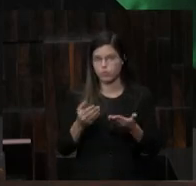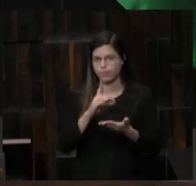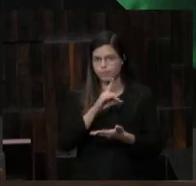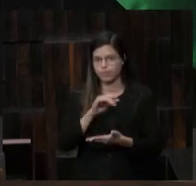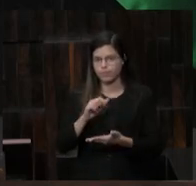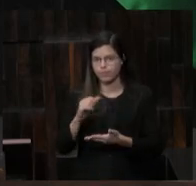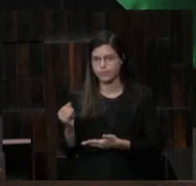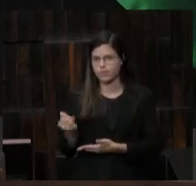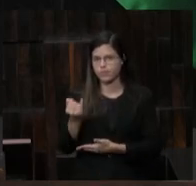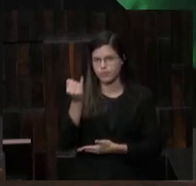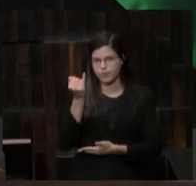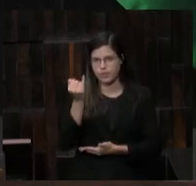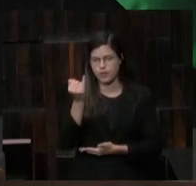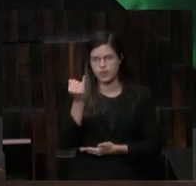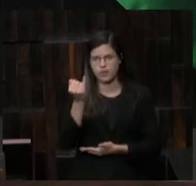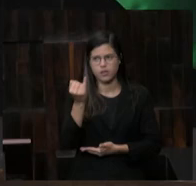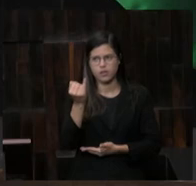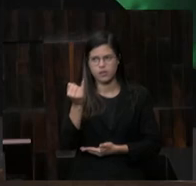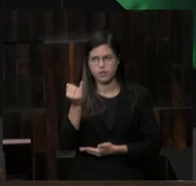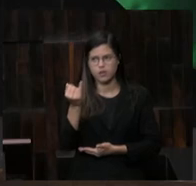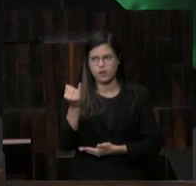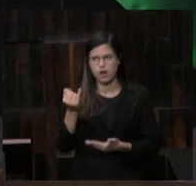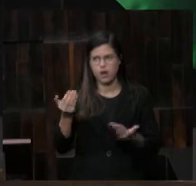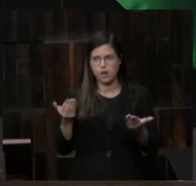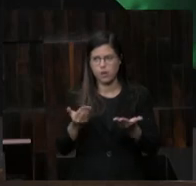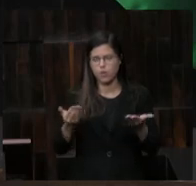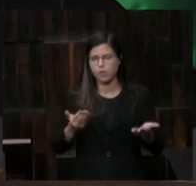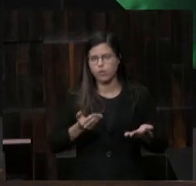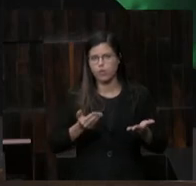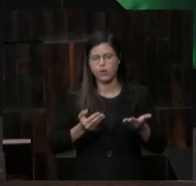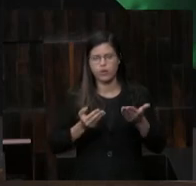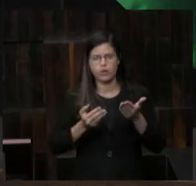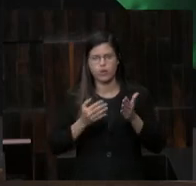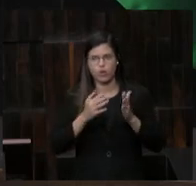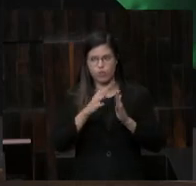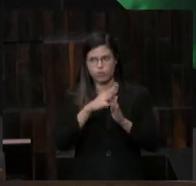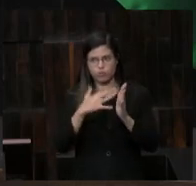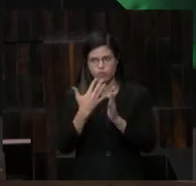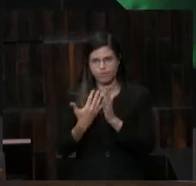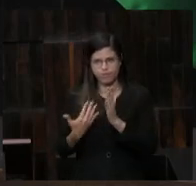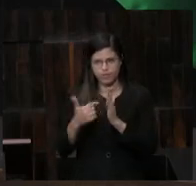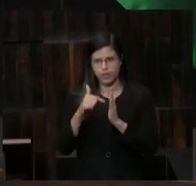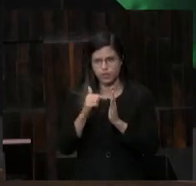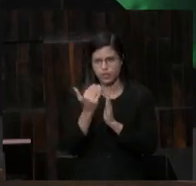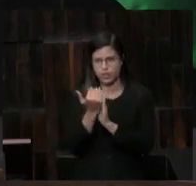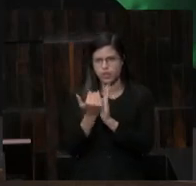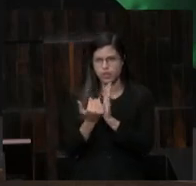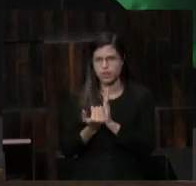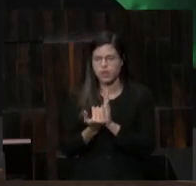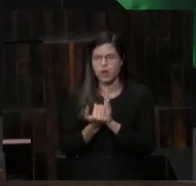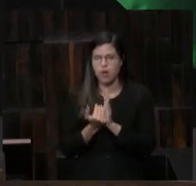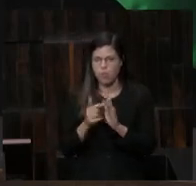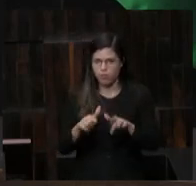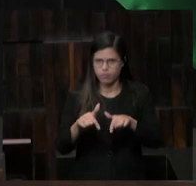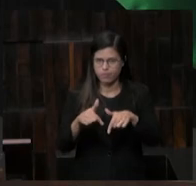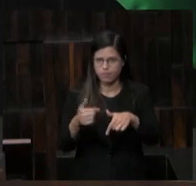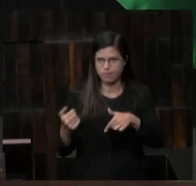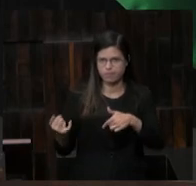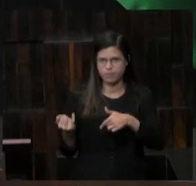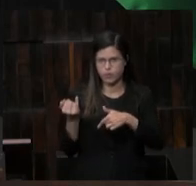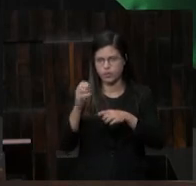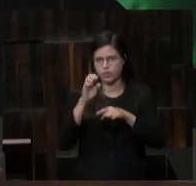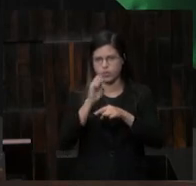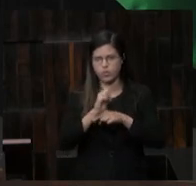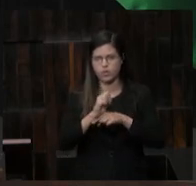importante. Nós viemos agora de uma agenda, um passo importante que também nós demos no Estado,